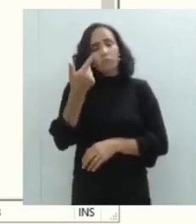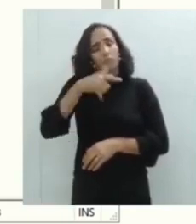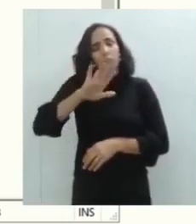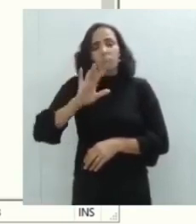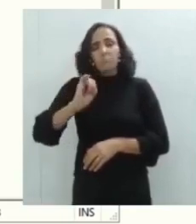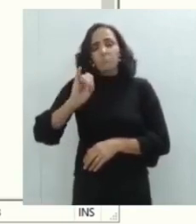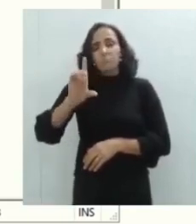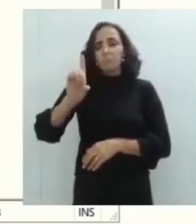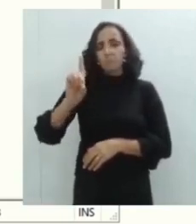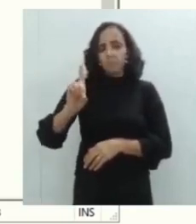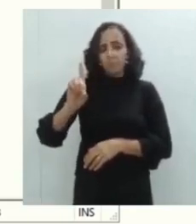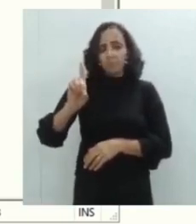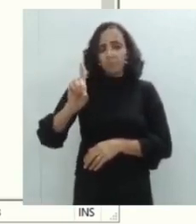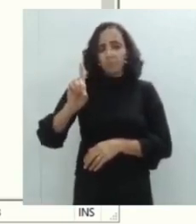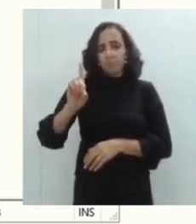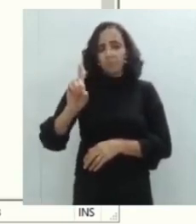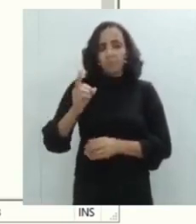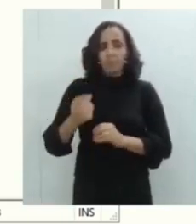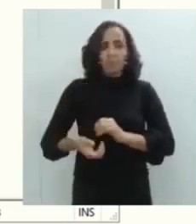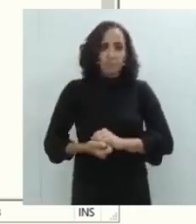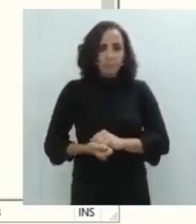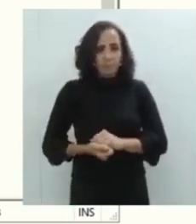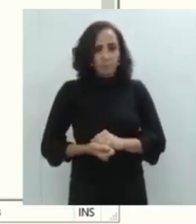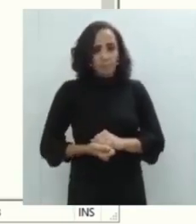queira chamar, para esse registro.